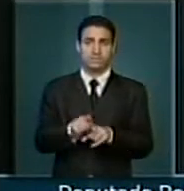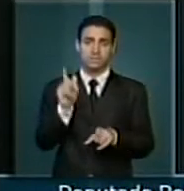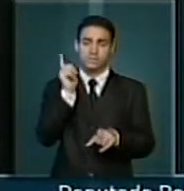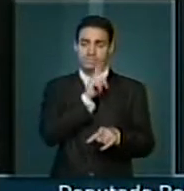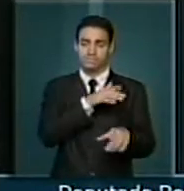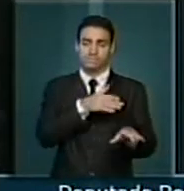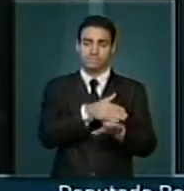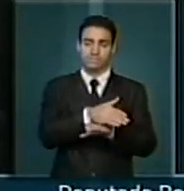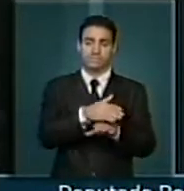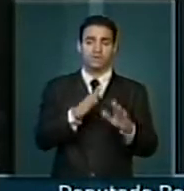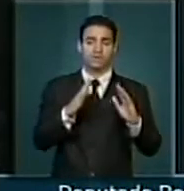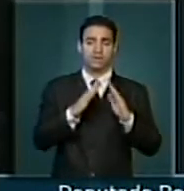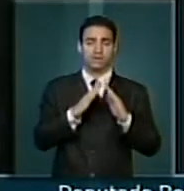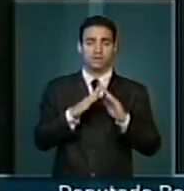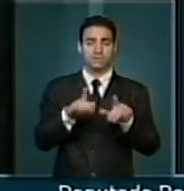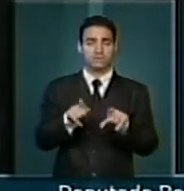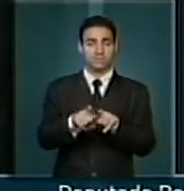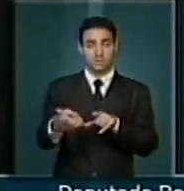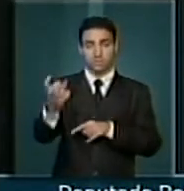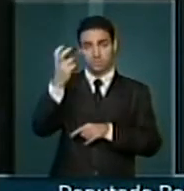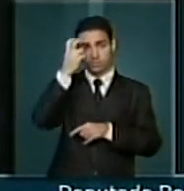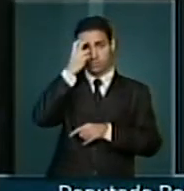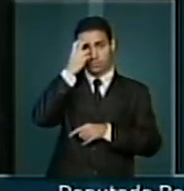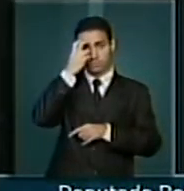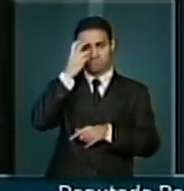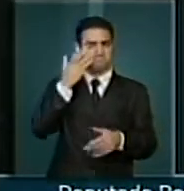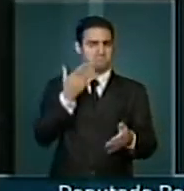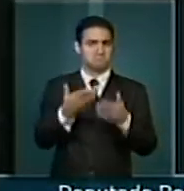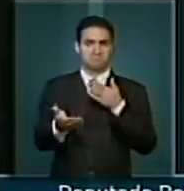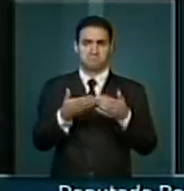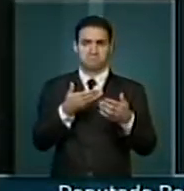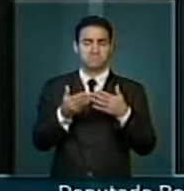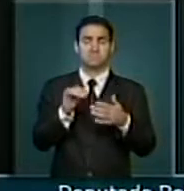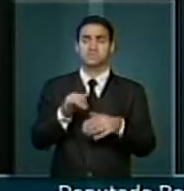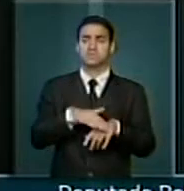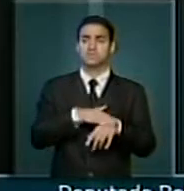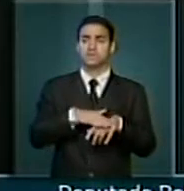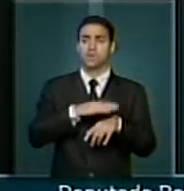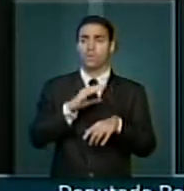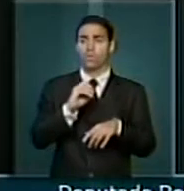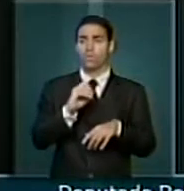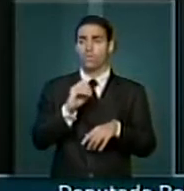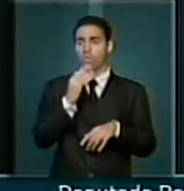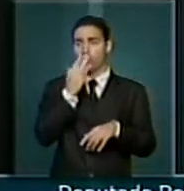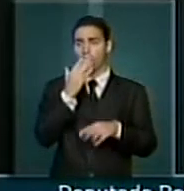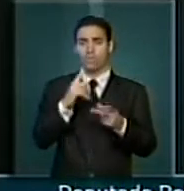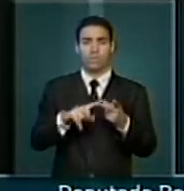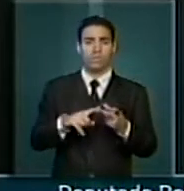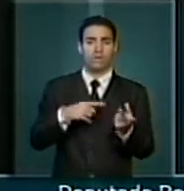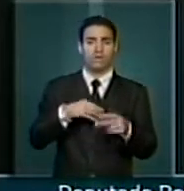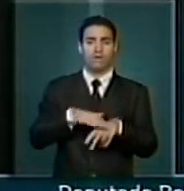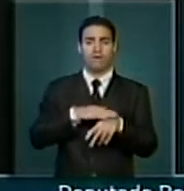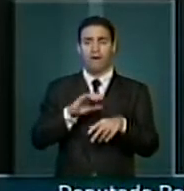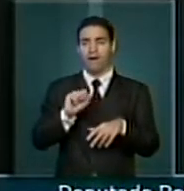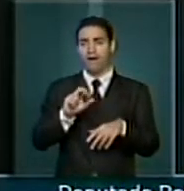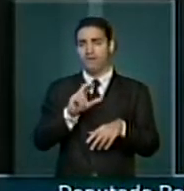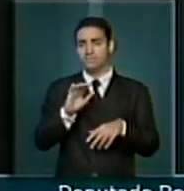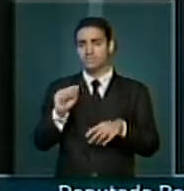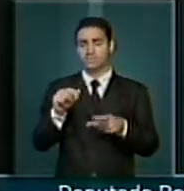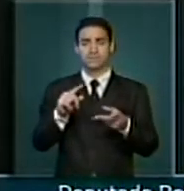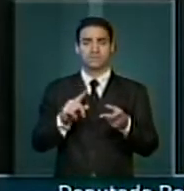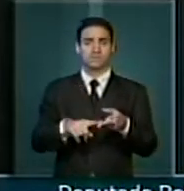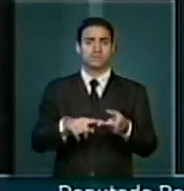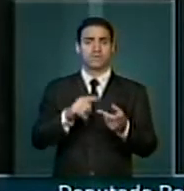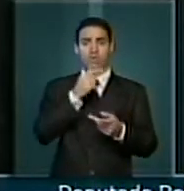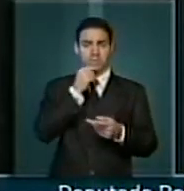ao lazer e à cultura, independentemente da cor da sua pele, da raça, do gênero, da